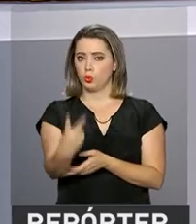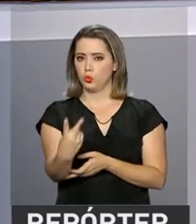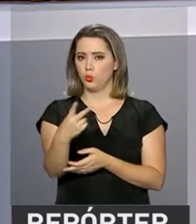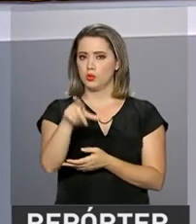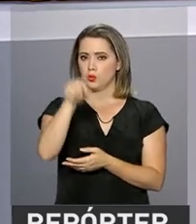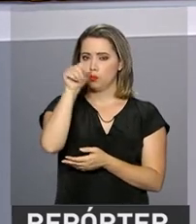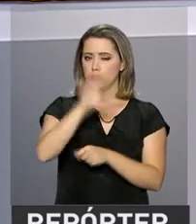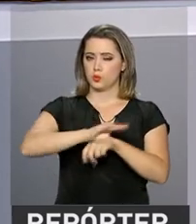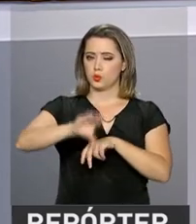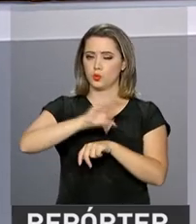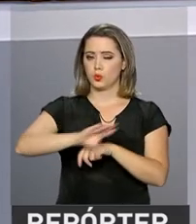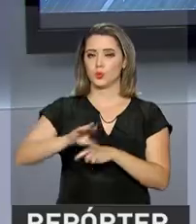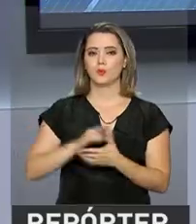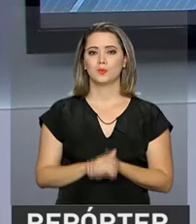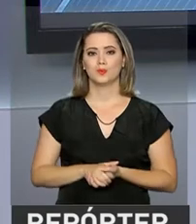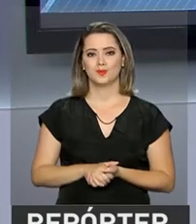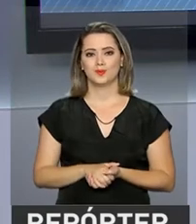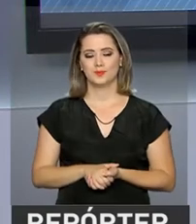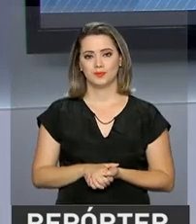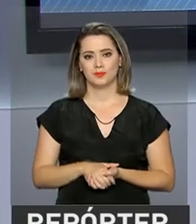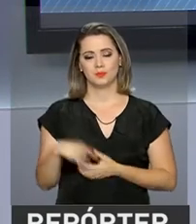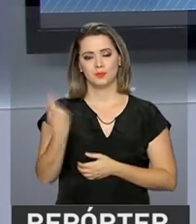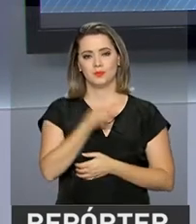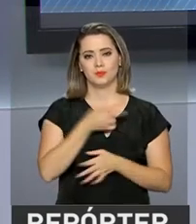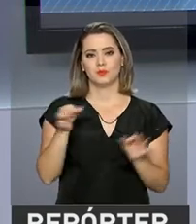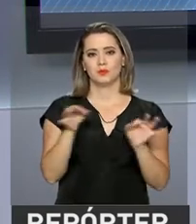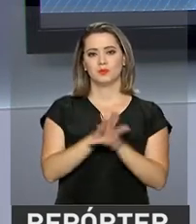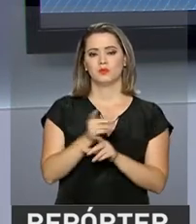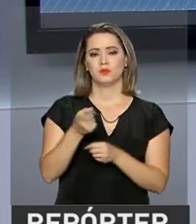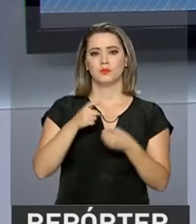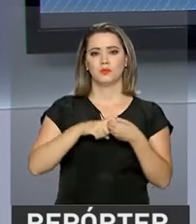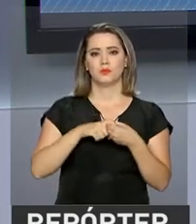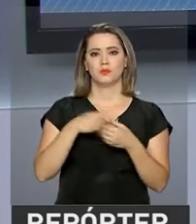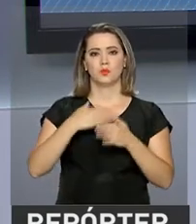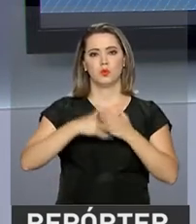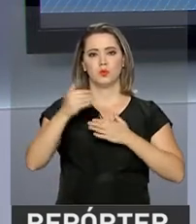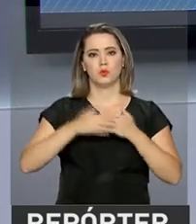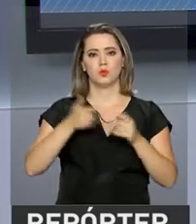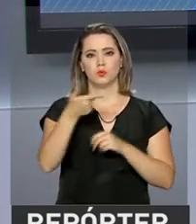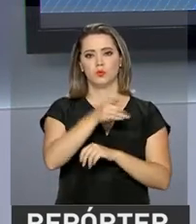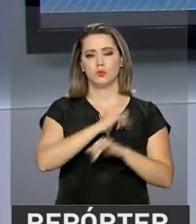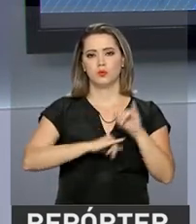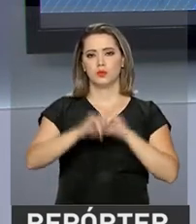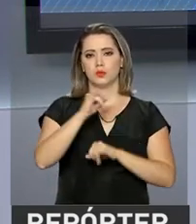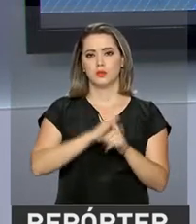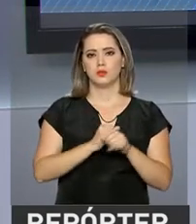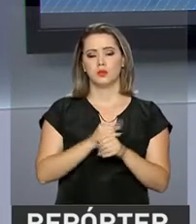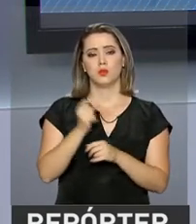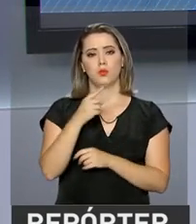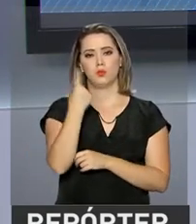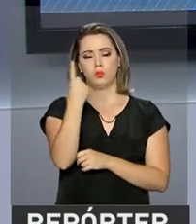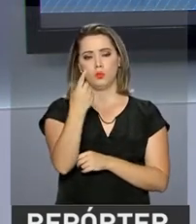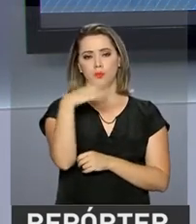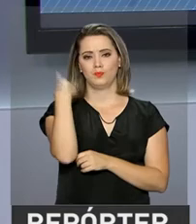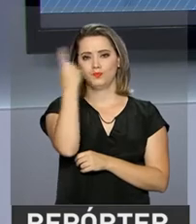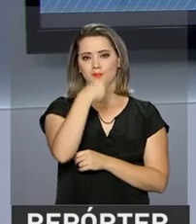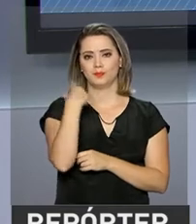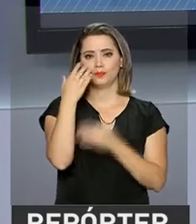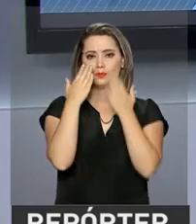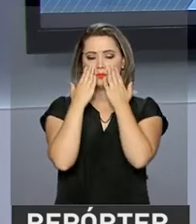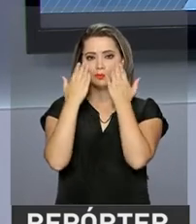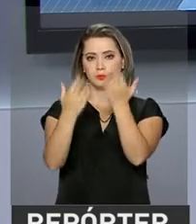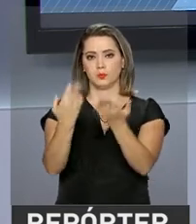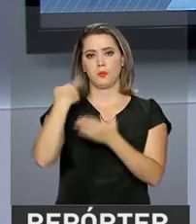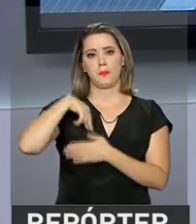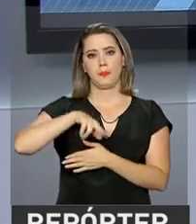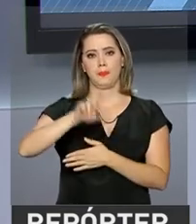de curso nós ficamos por aqui e voltaremos a qualquer momento com outras informações ou daqui a uma hora na próxima